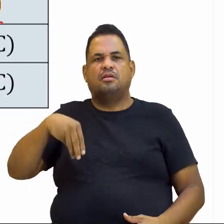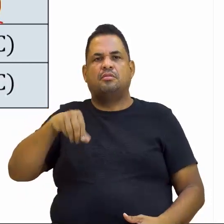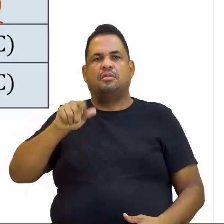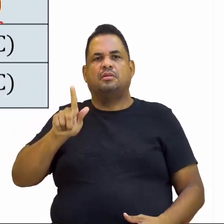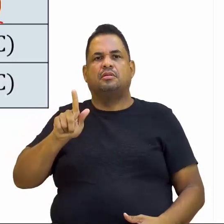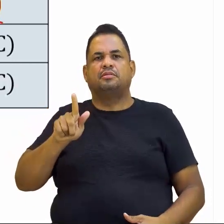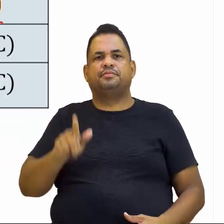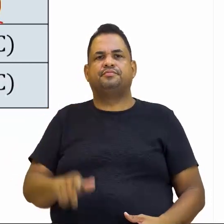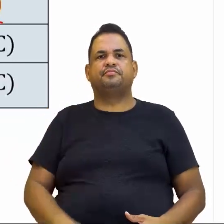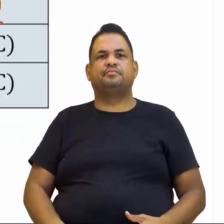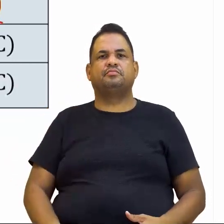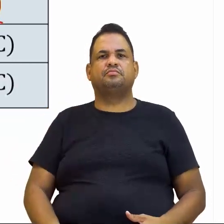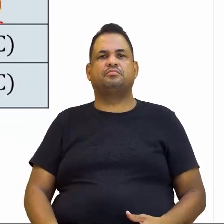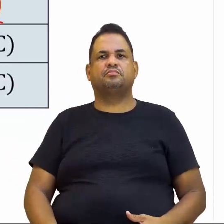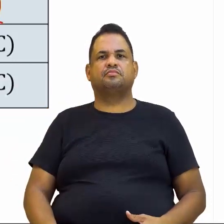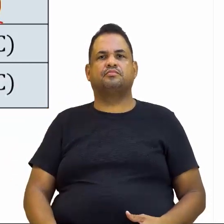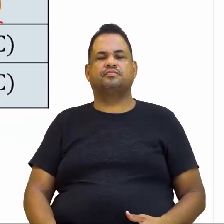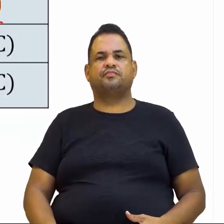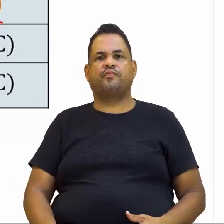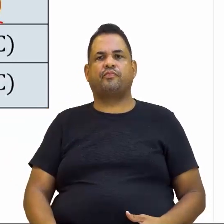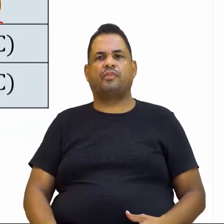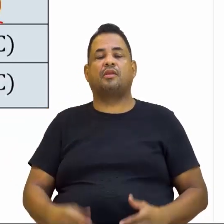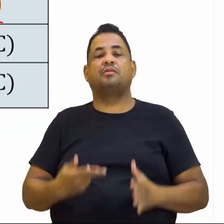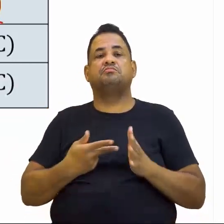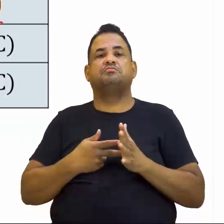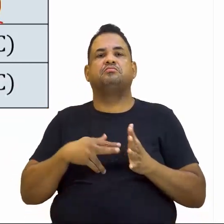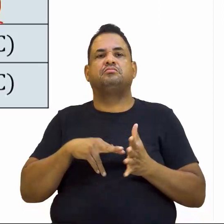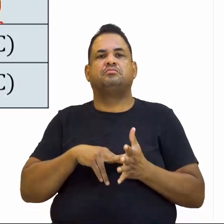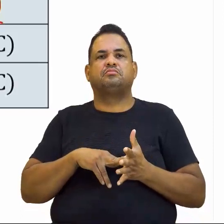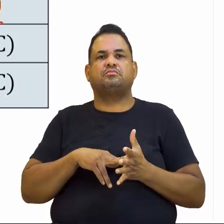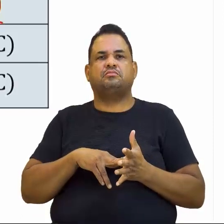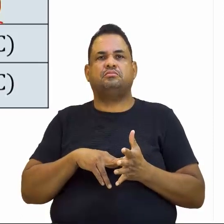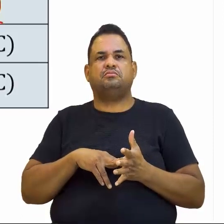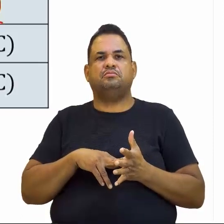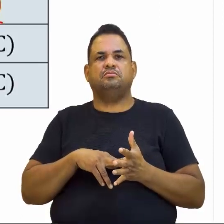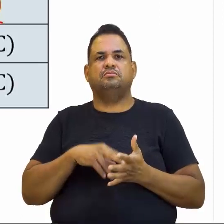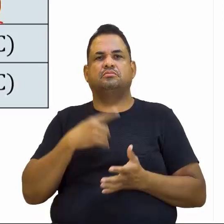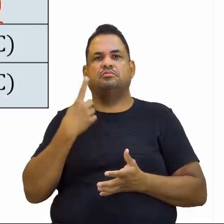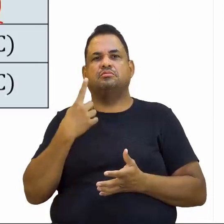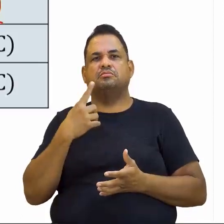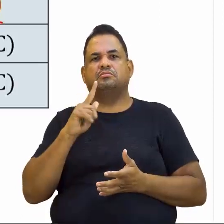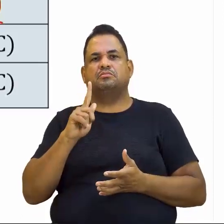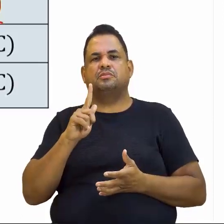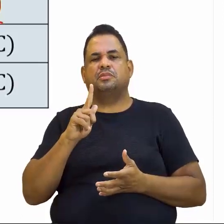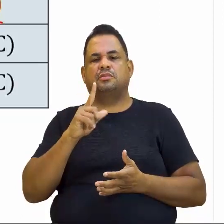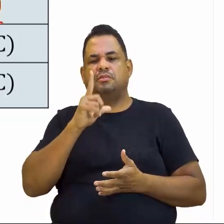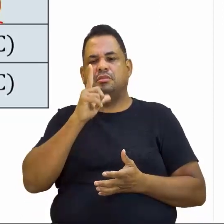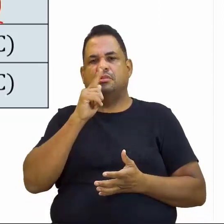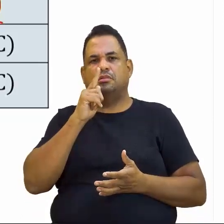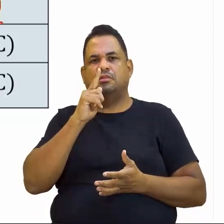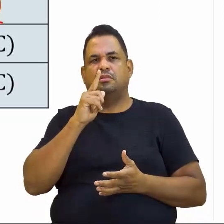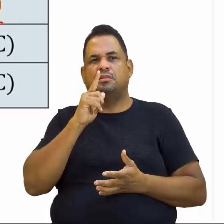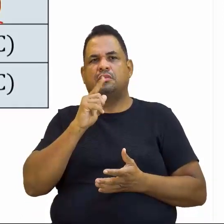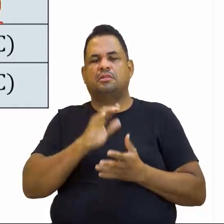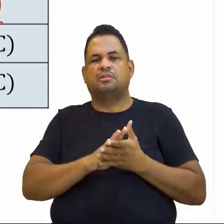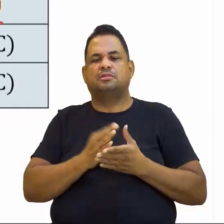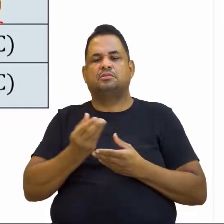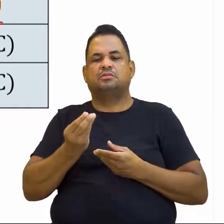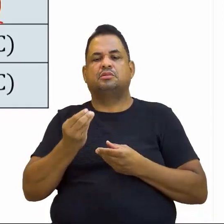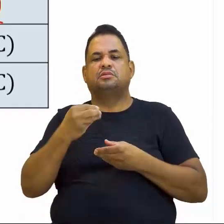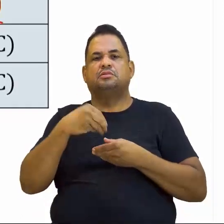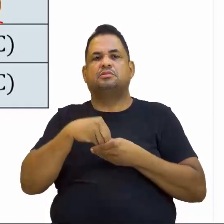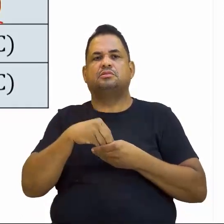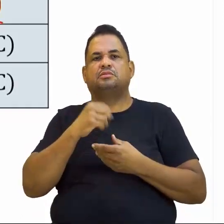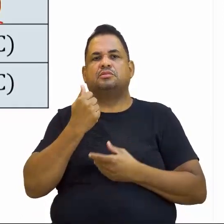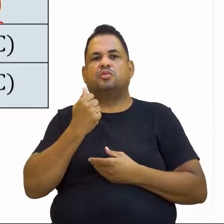1 grama por centímetros cúbicos. O que isso significa? Que 1 grama de água cabem em exatos